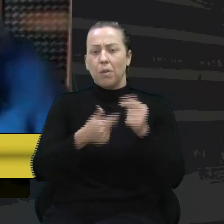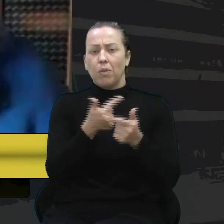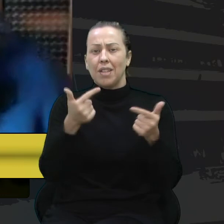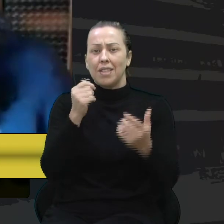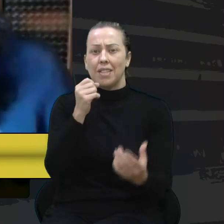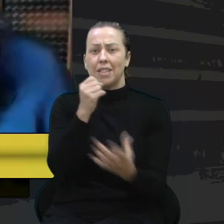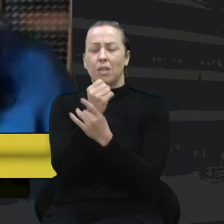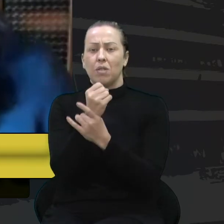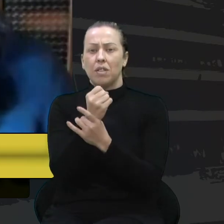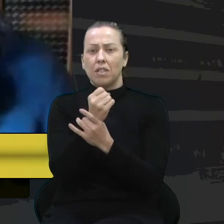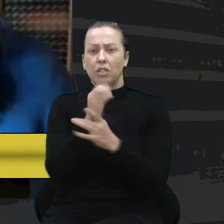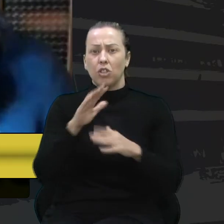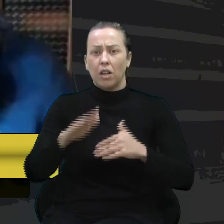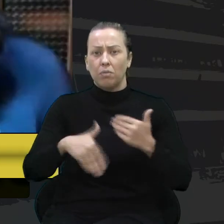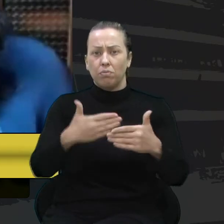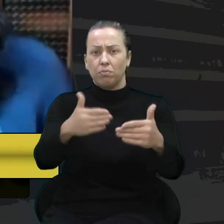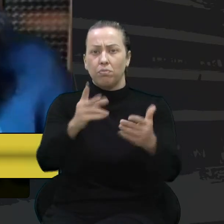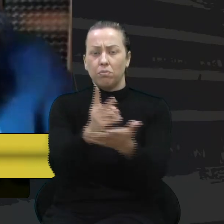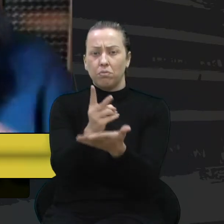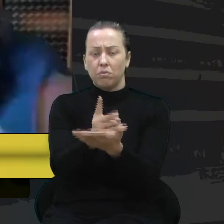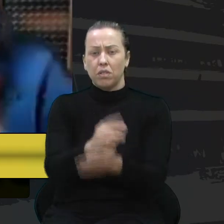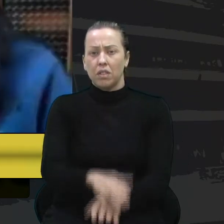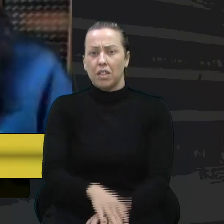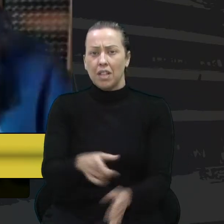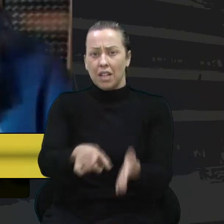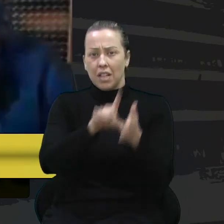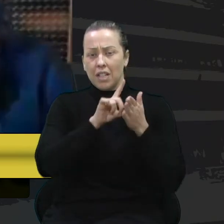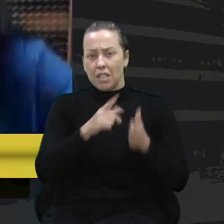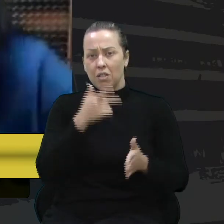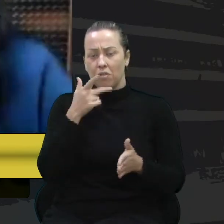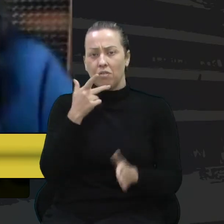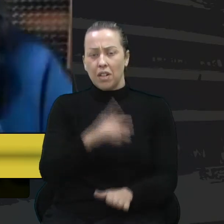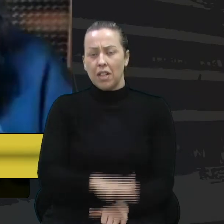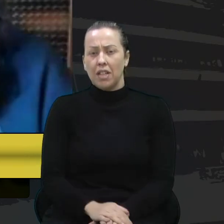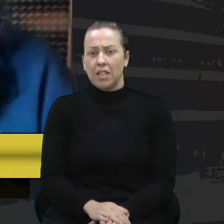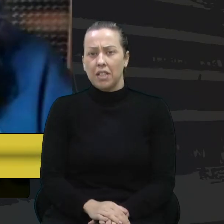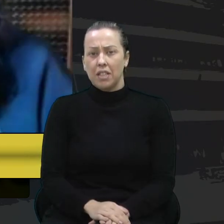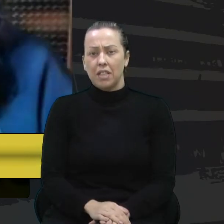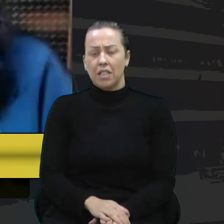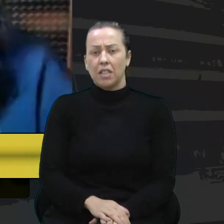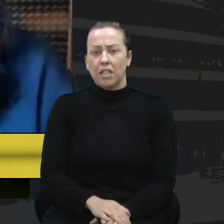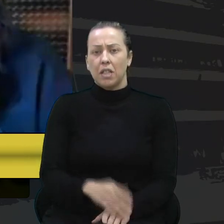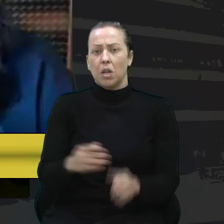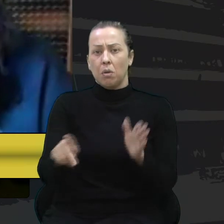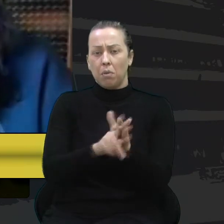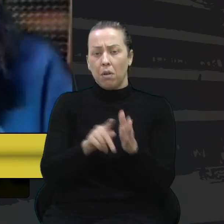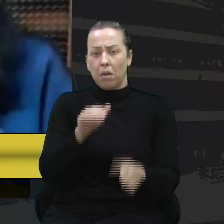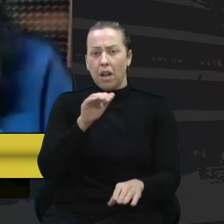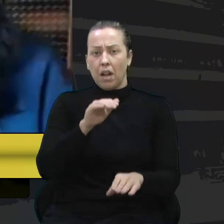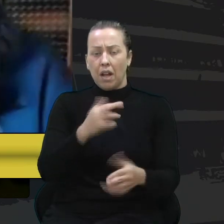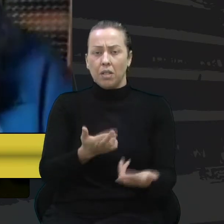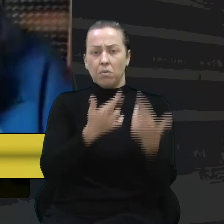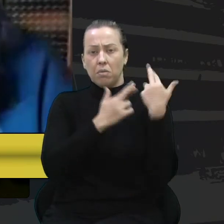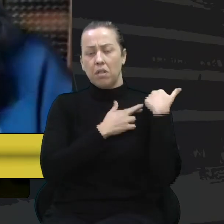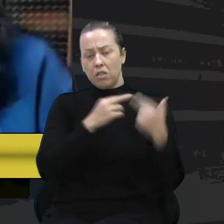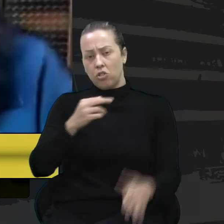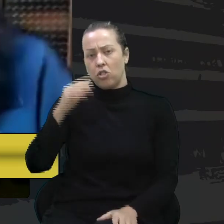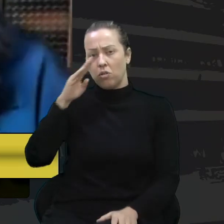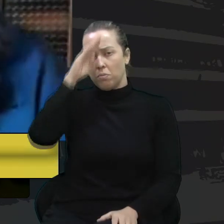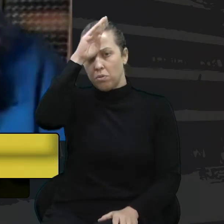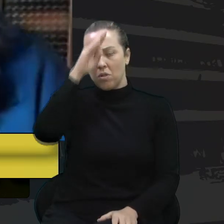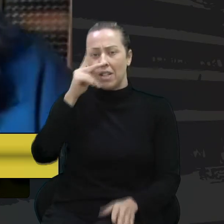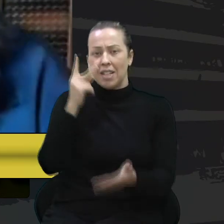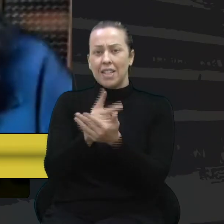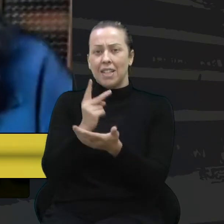que já foi trazido aqui. Eu falei antes, essa instabilidade, inclusive, gerada pelo presidente da República, que ataca as